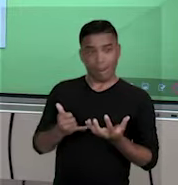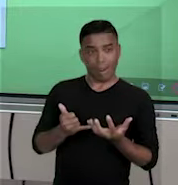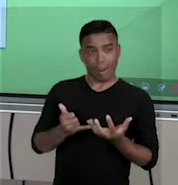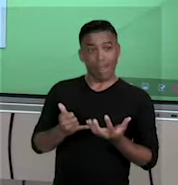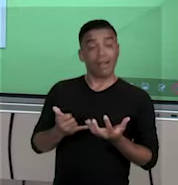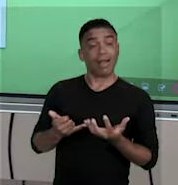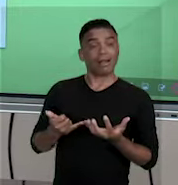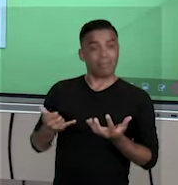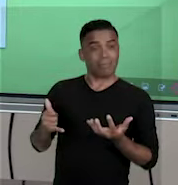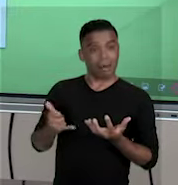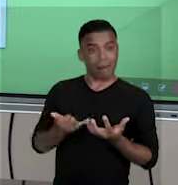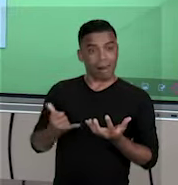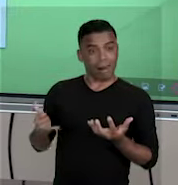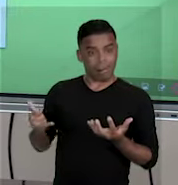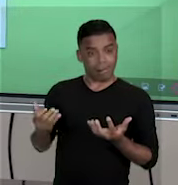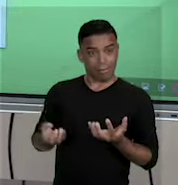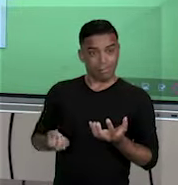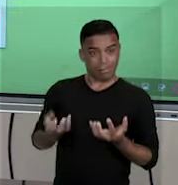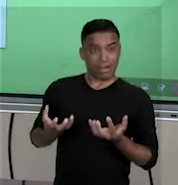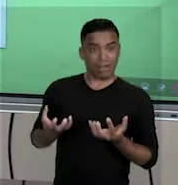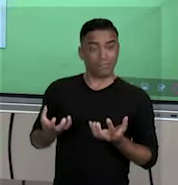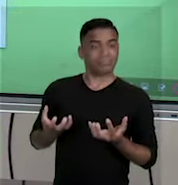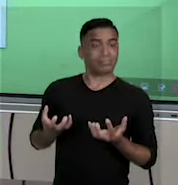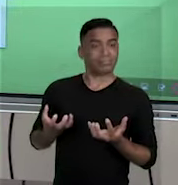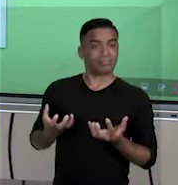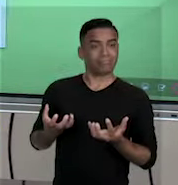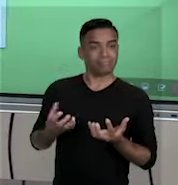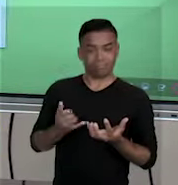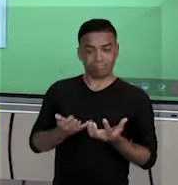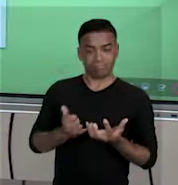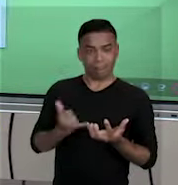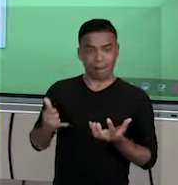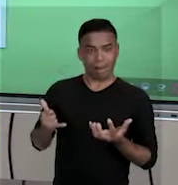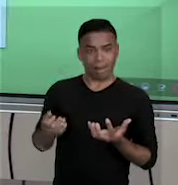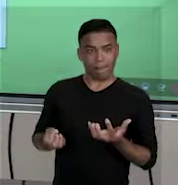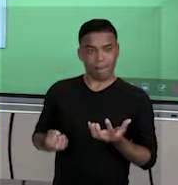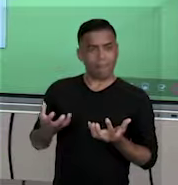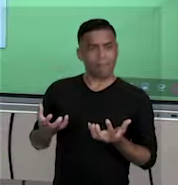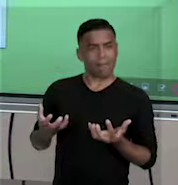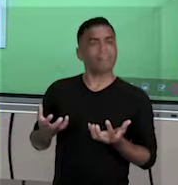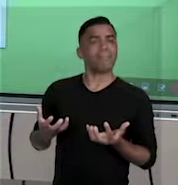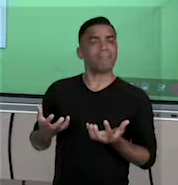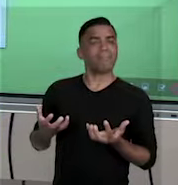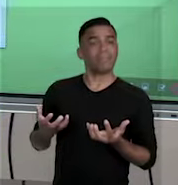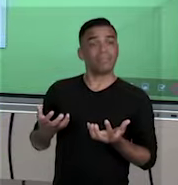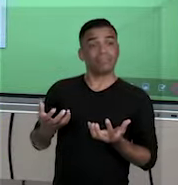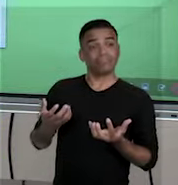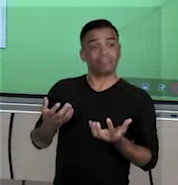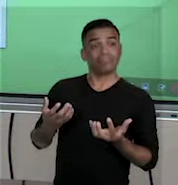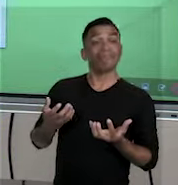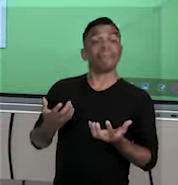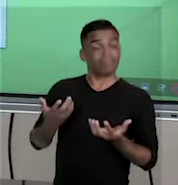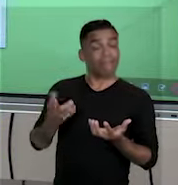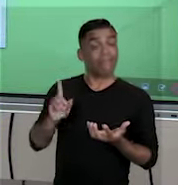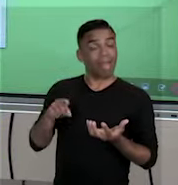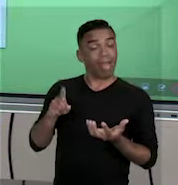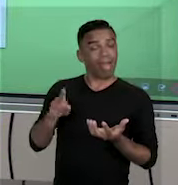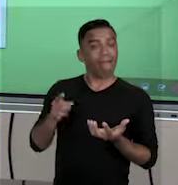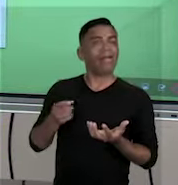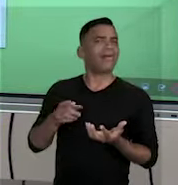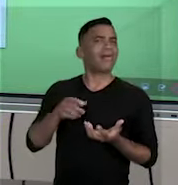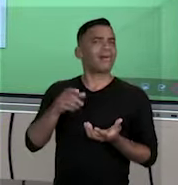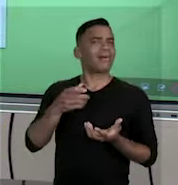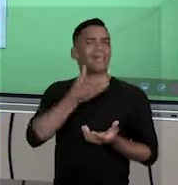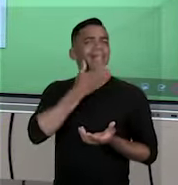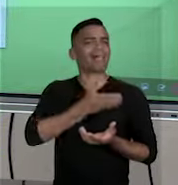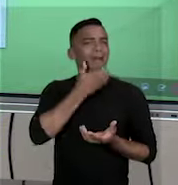passar para cá e chegar nessa segunda lâmpada, que também vai acender. Esse é o caso, por exemplo, das lâmpadas de Natal